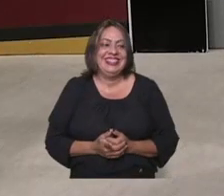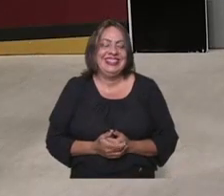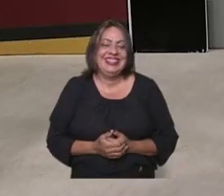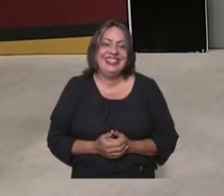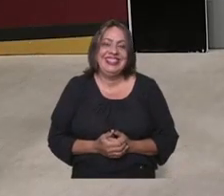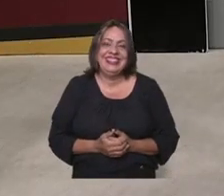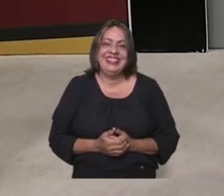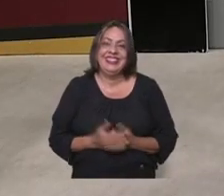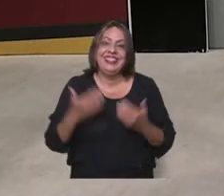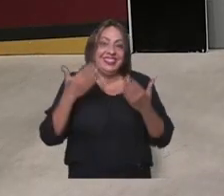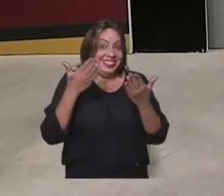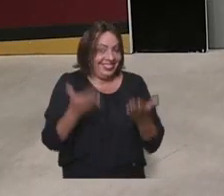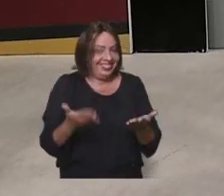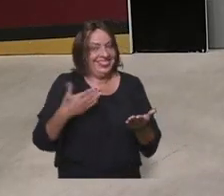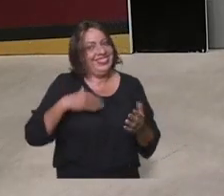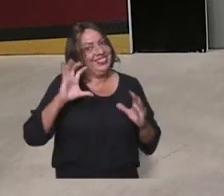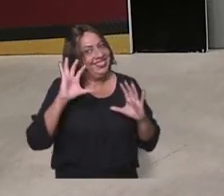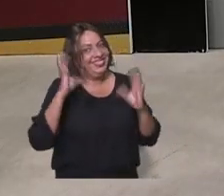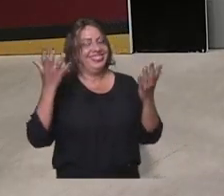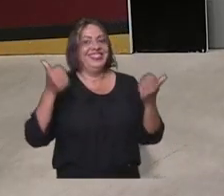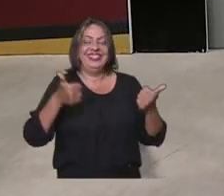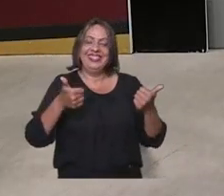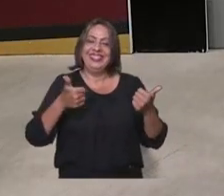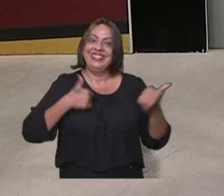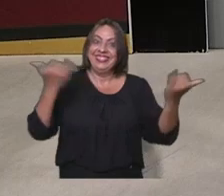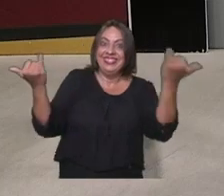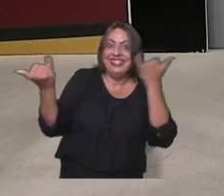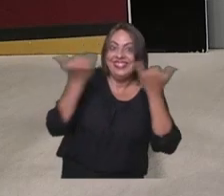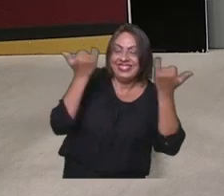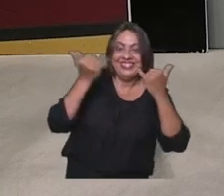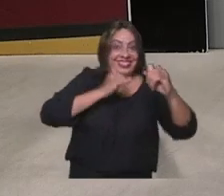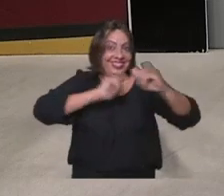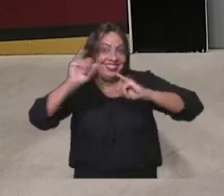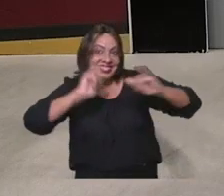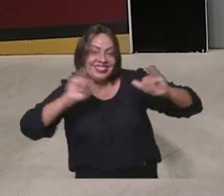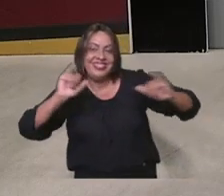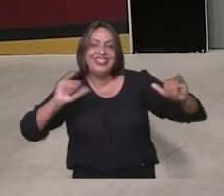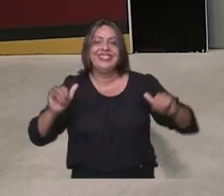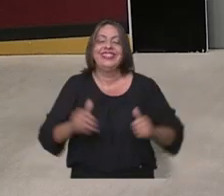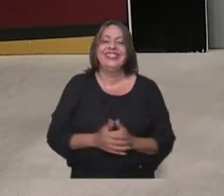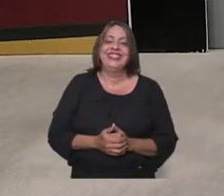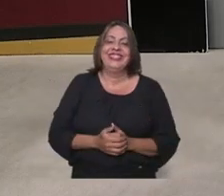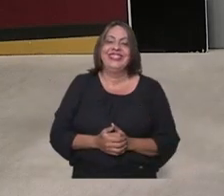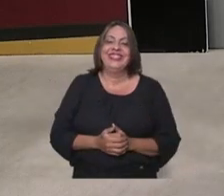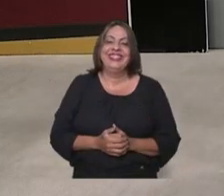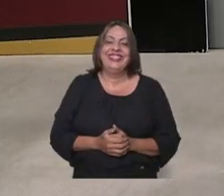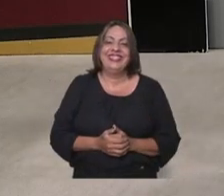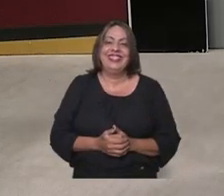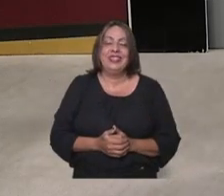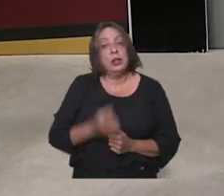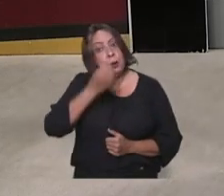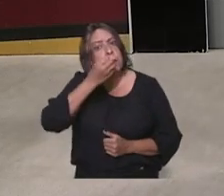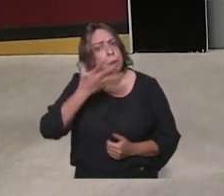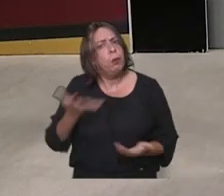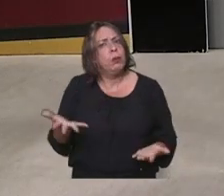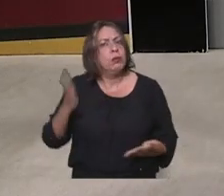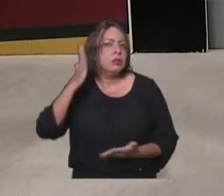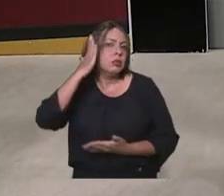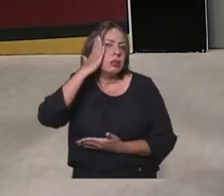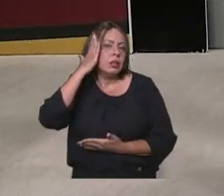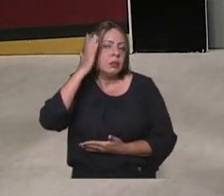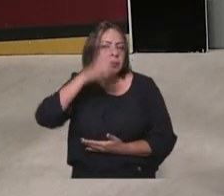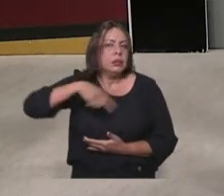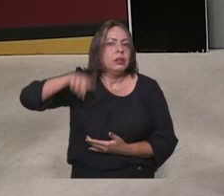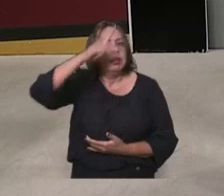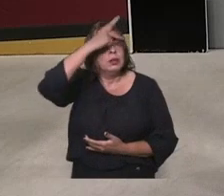Olha aí, que maravilha, né? A Caravana do Bem levando informação aí e assim, muito bom saber que as